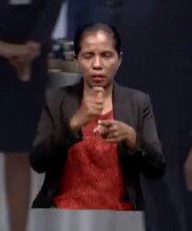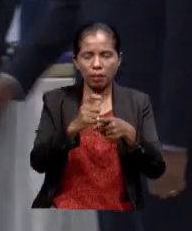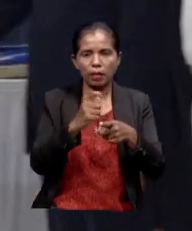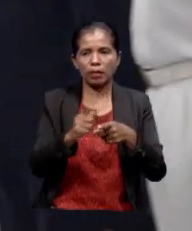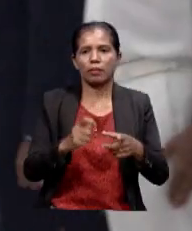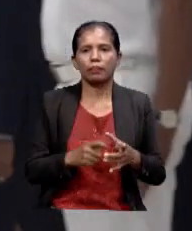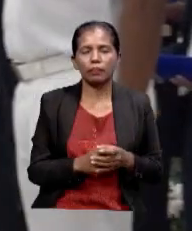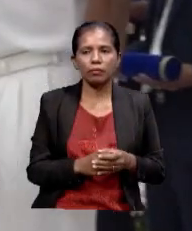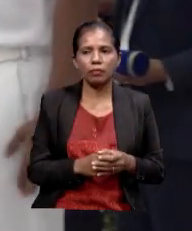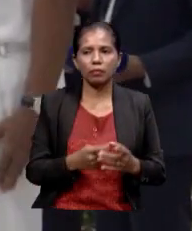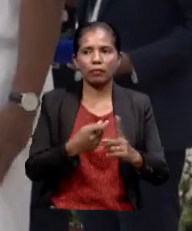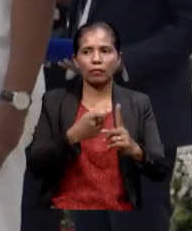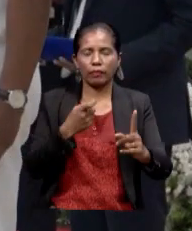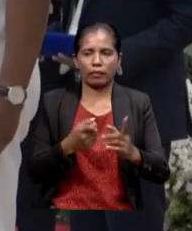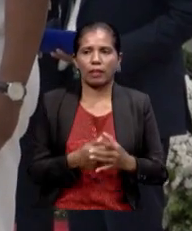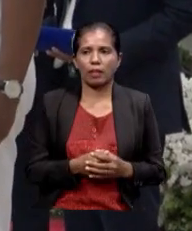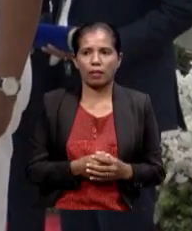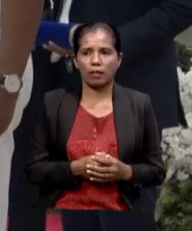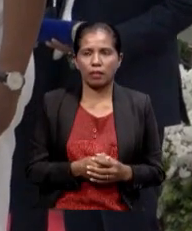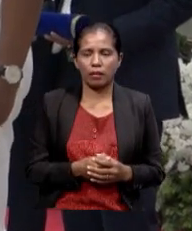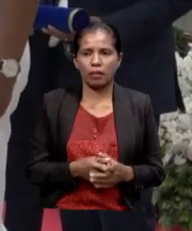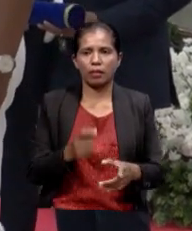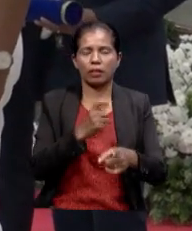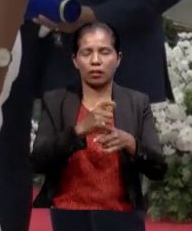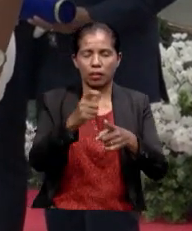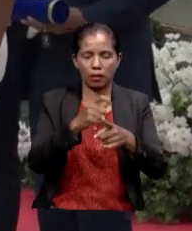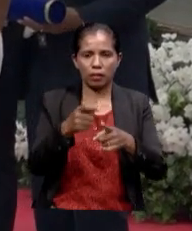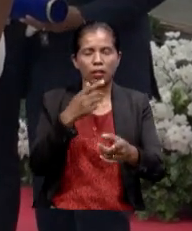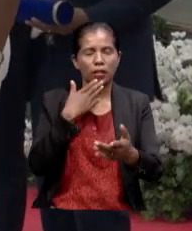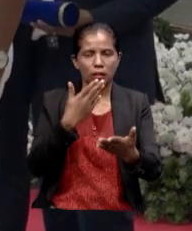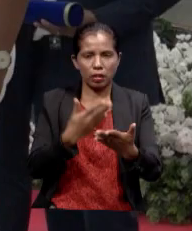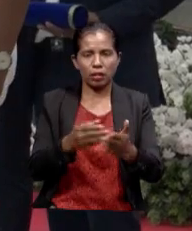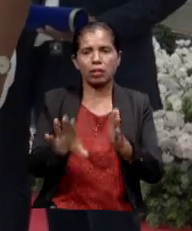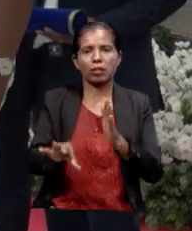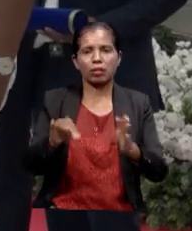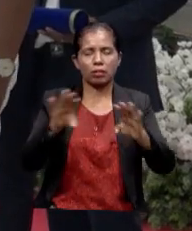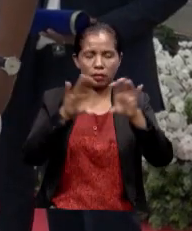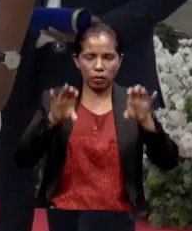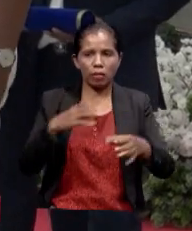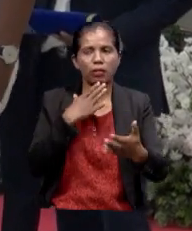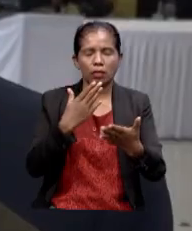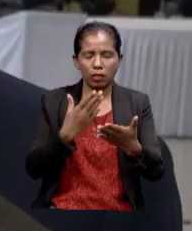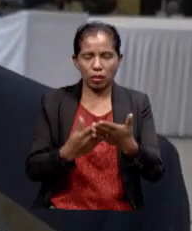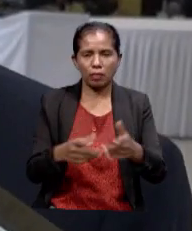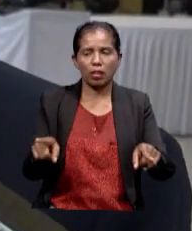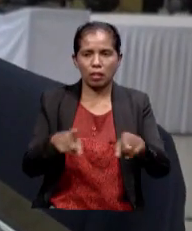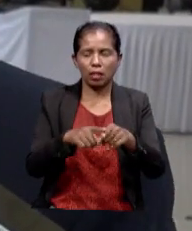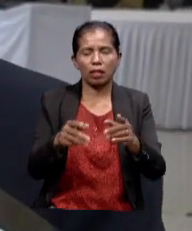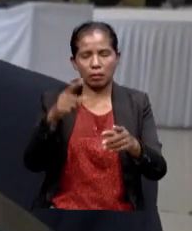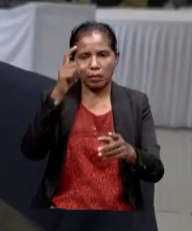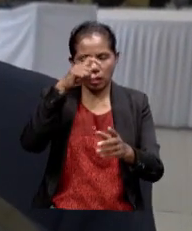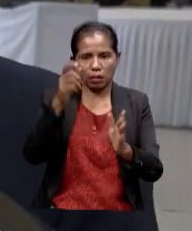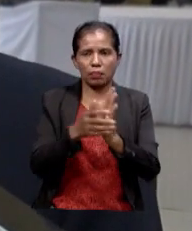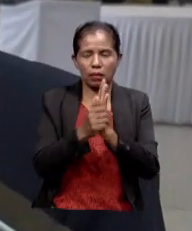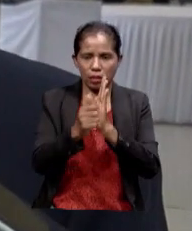Estado Maior Conjunto Integrado. Né? Curso, qualificação na BDIA que teve, Liliu vai ser oficiais superiores, o IMRE, tanto maiores